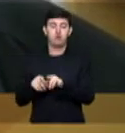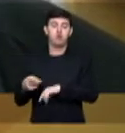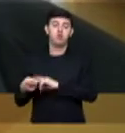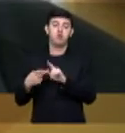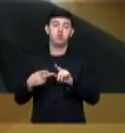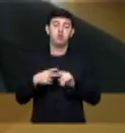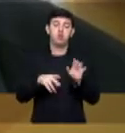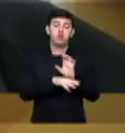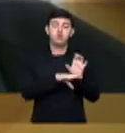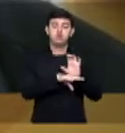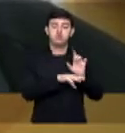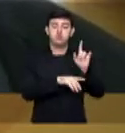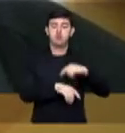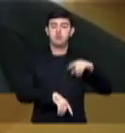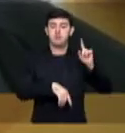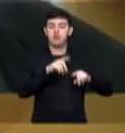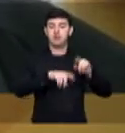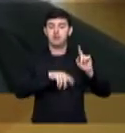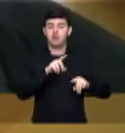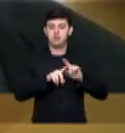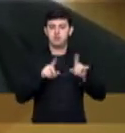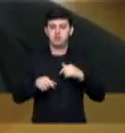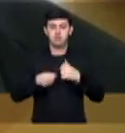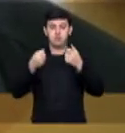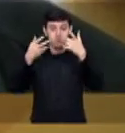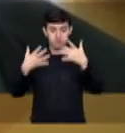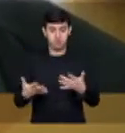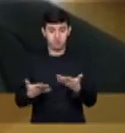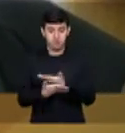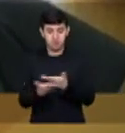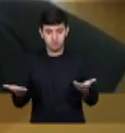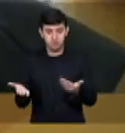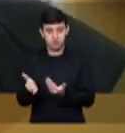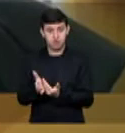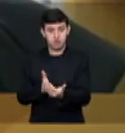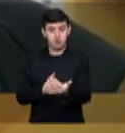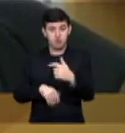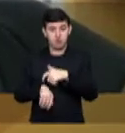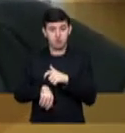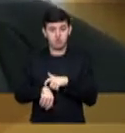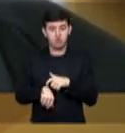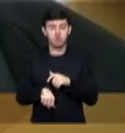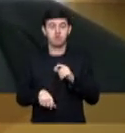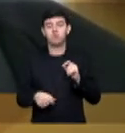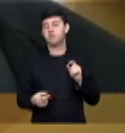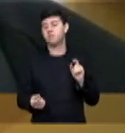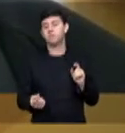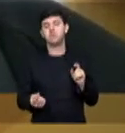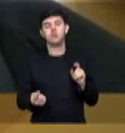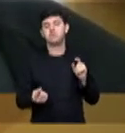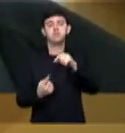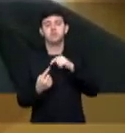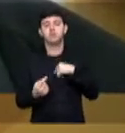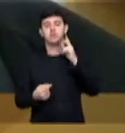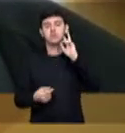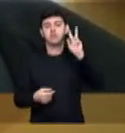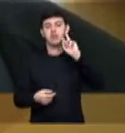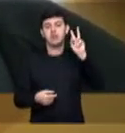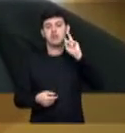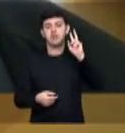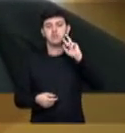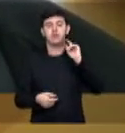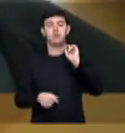constitucionalidade material. Digo isso de início para lembrar que as